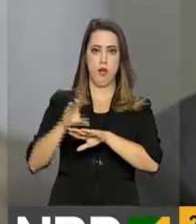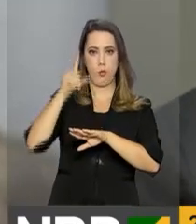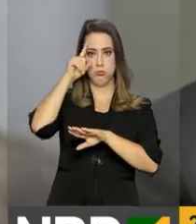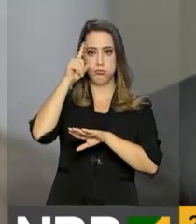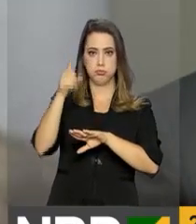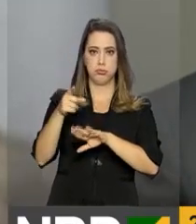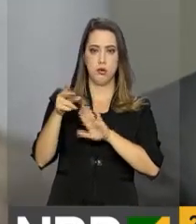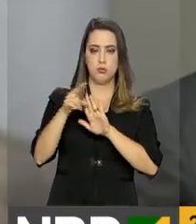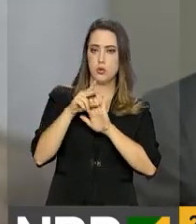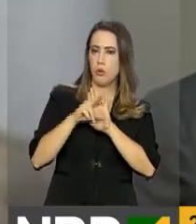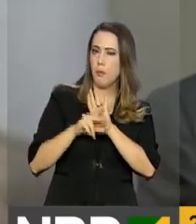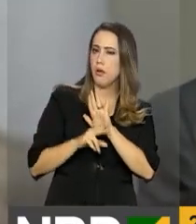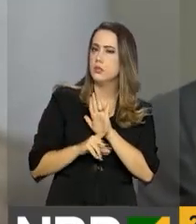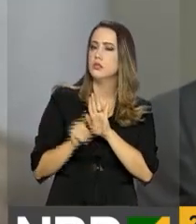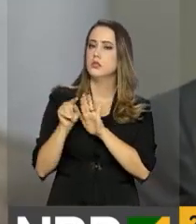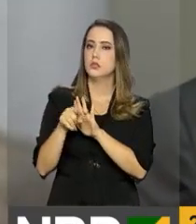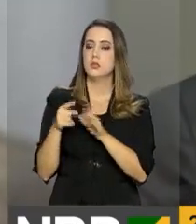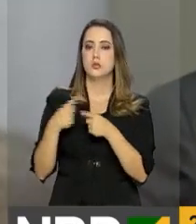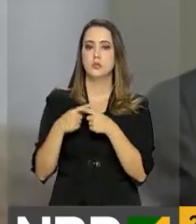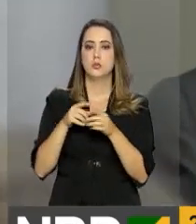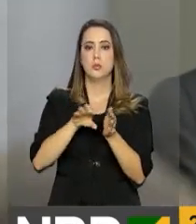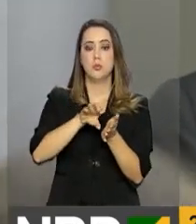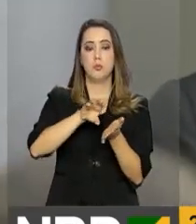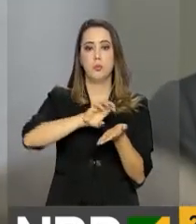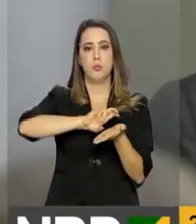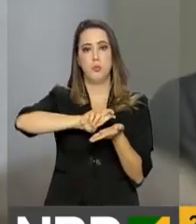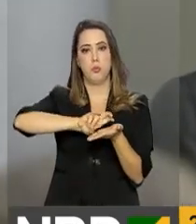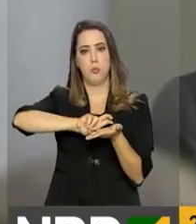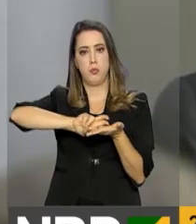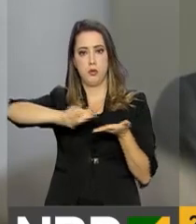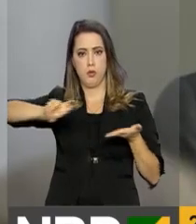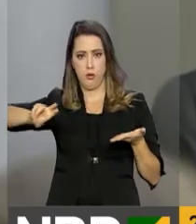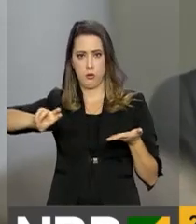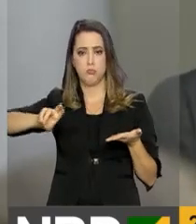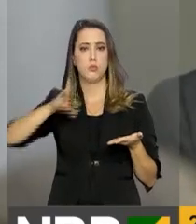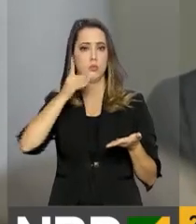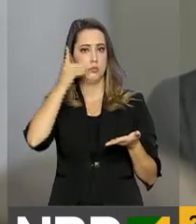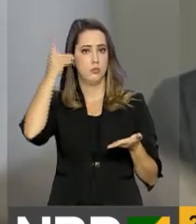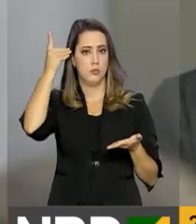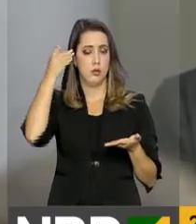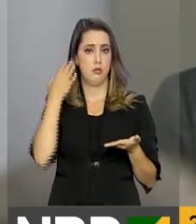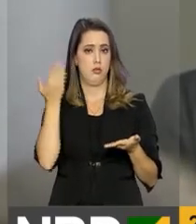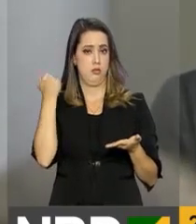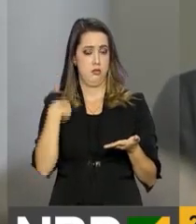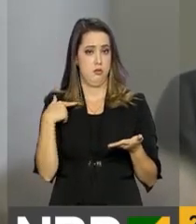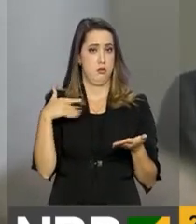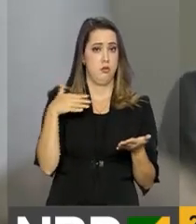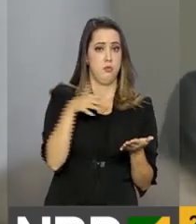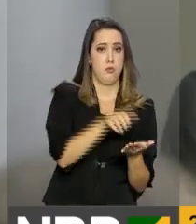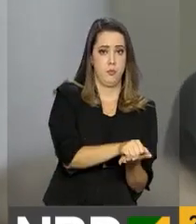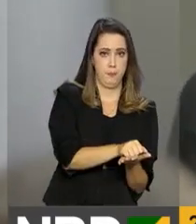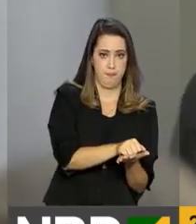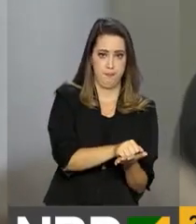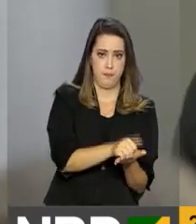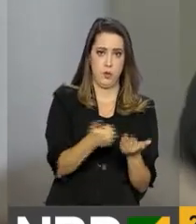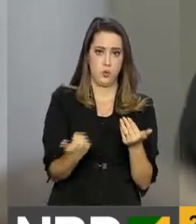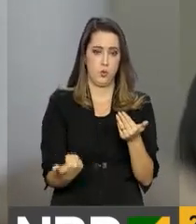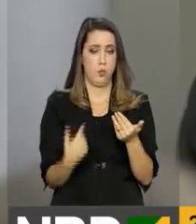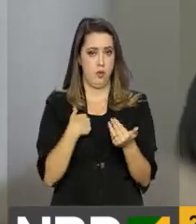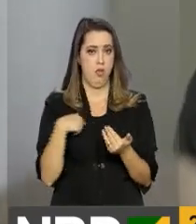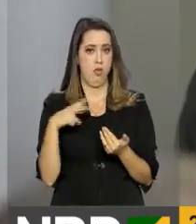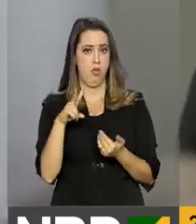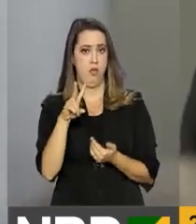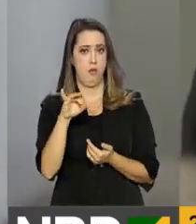face do afastamento do governo de então, assumiu o vice-presidente. E